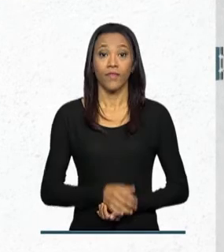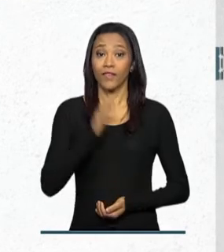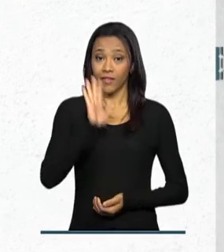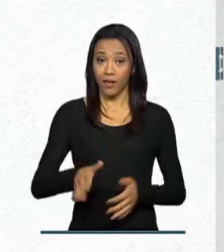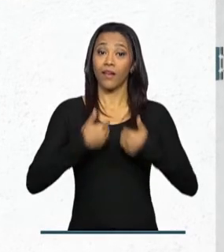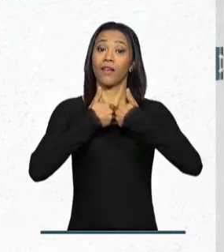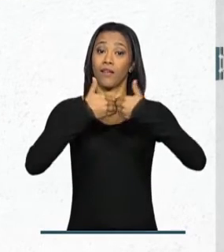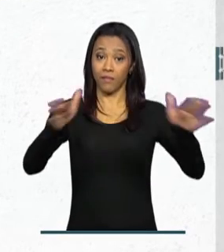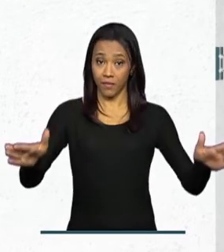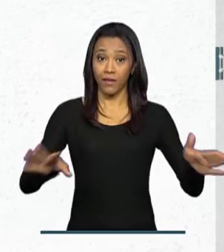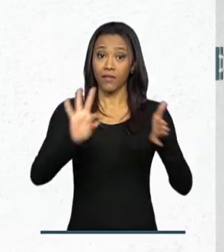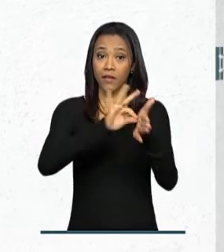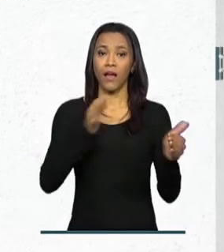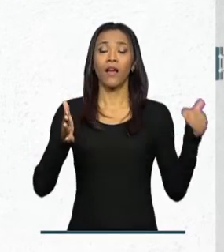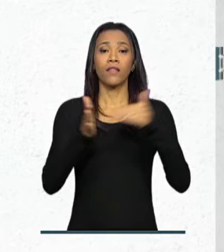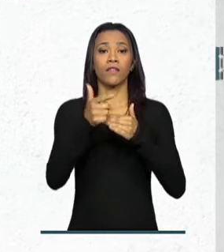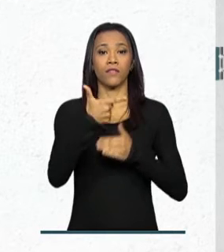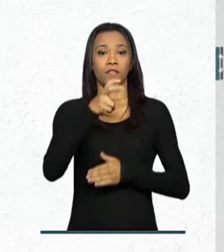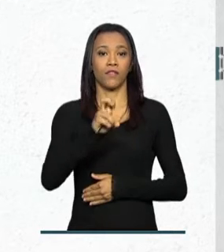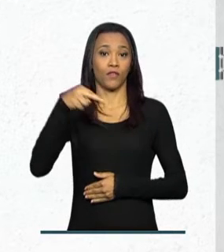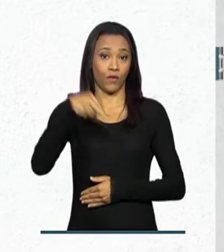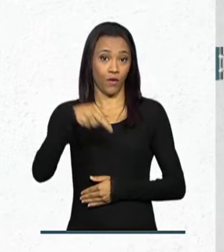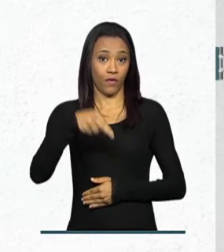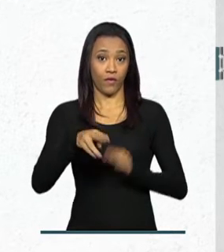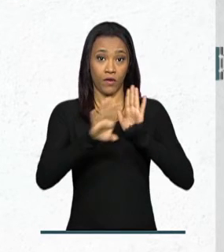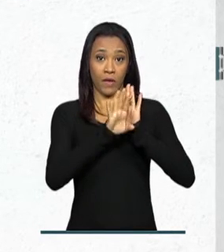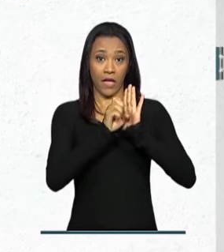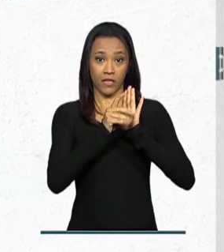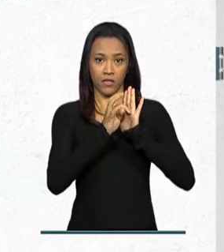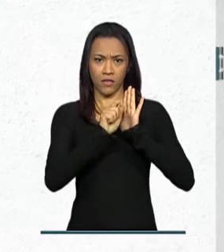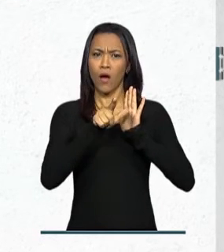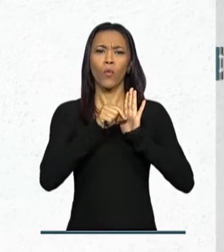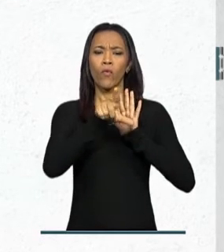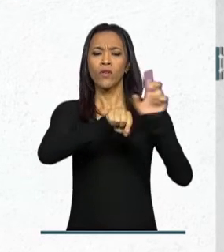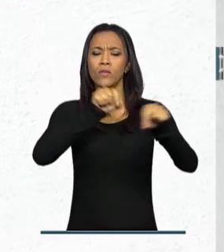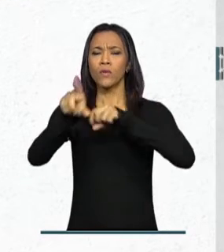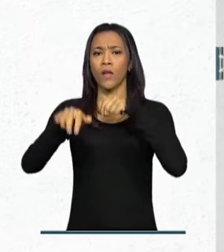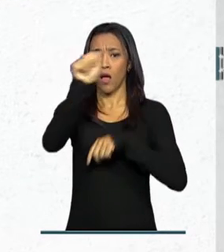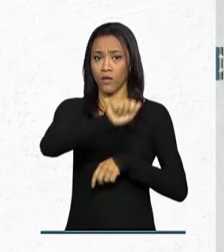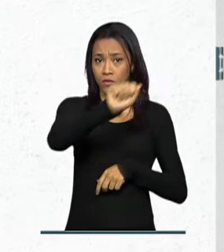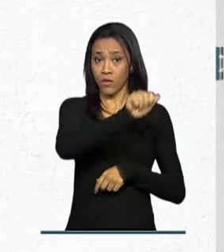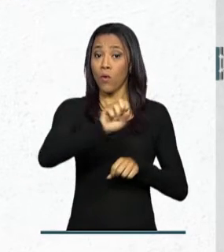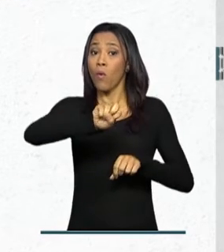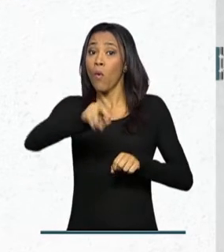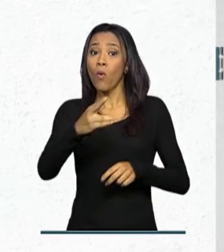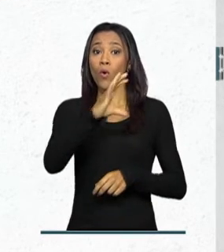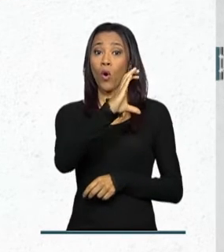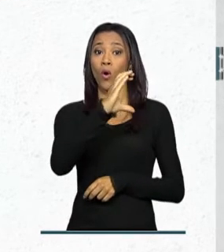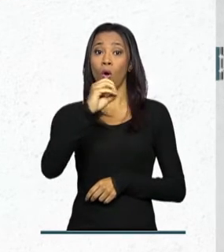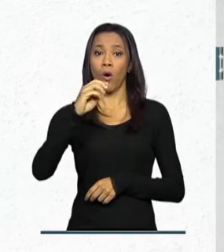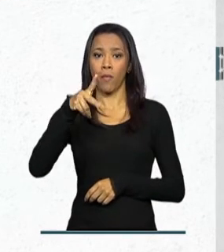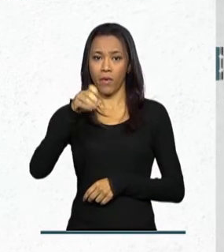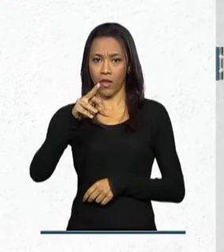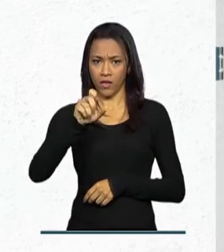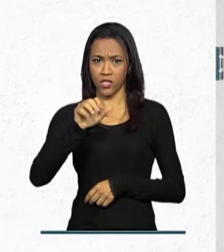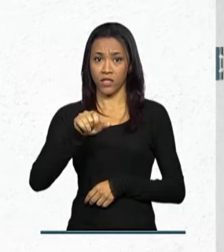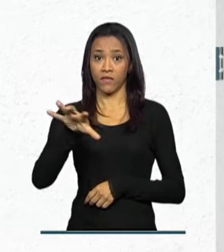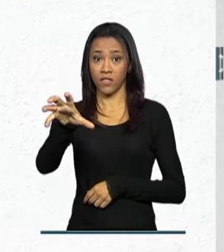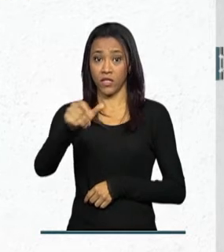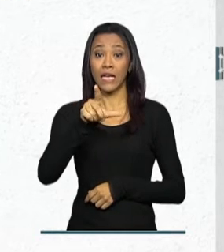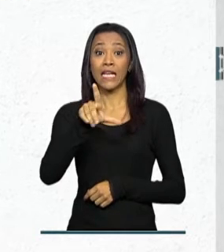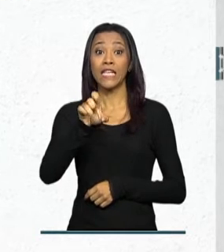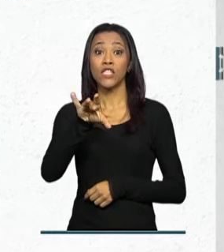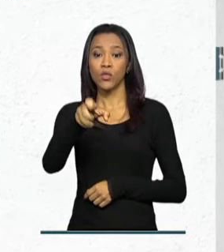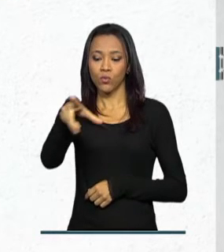Está aberto até 25 de novembro o edital que vai selecionar a associação ou a cooperativa de catadores de materiais